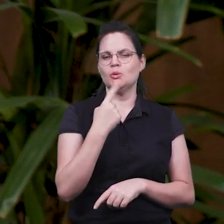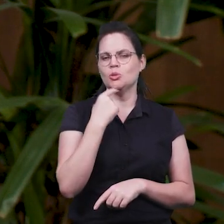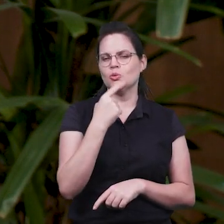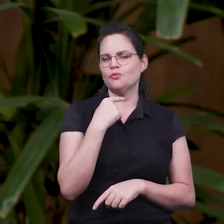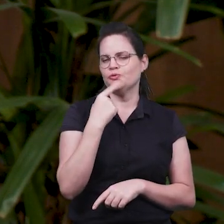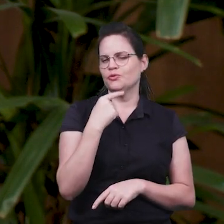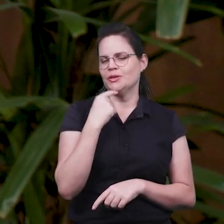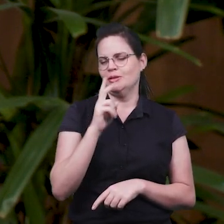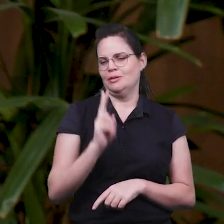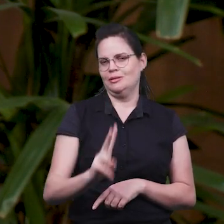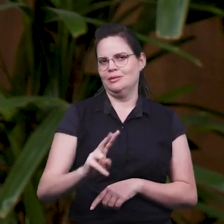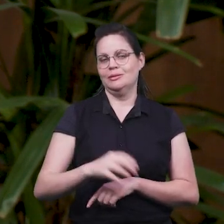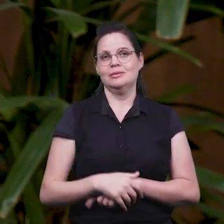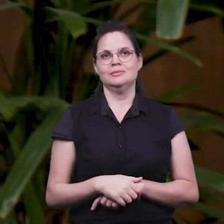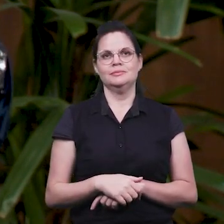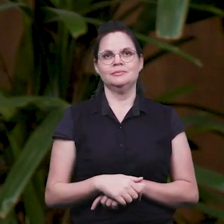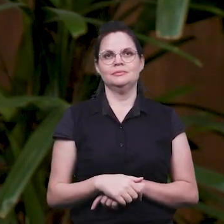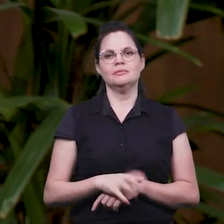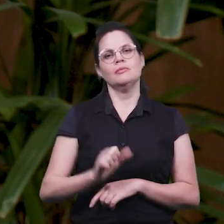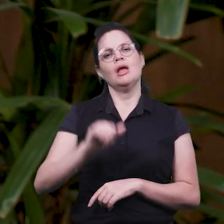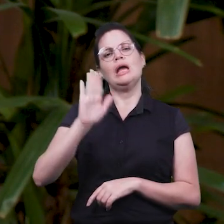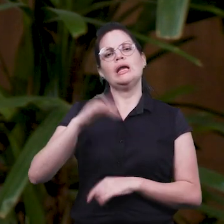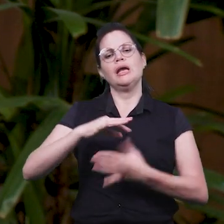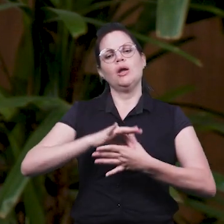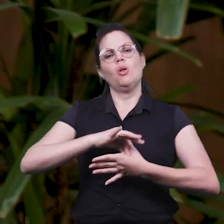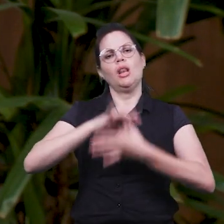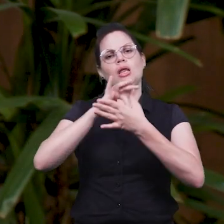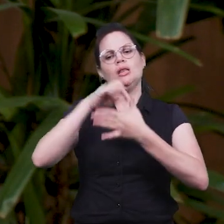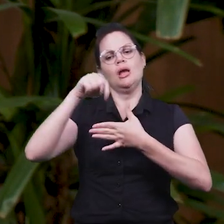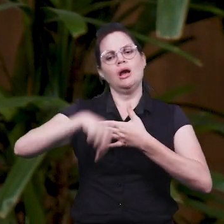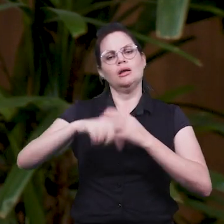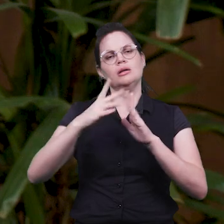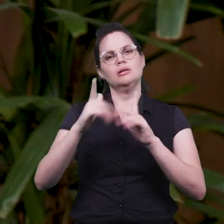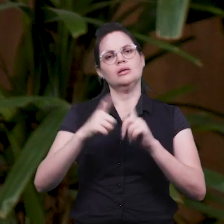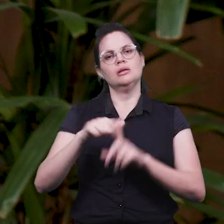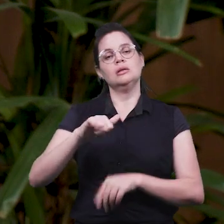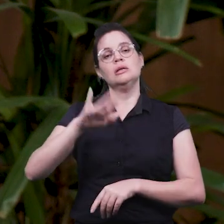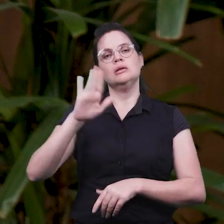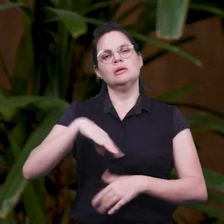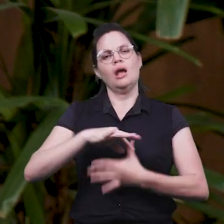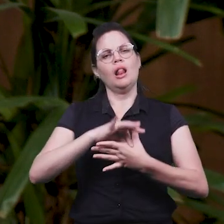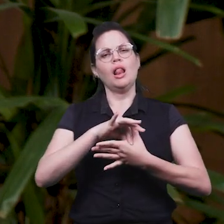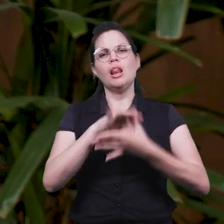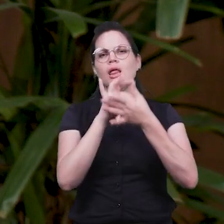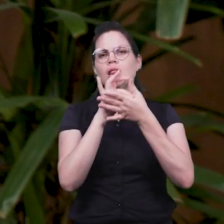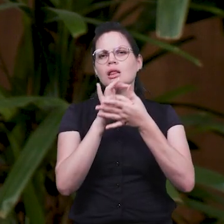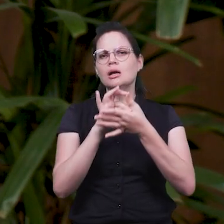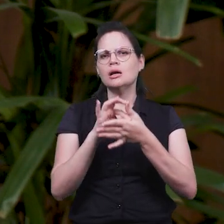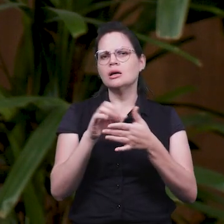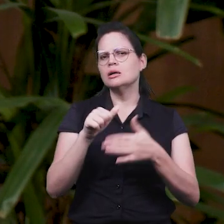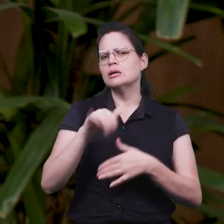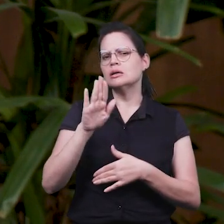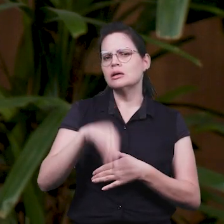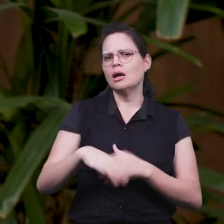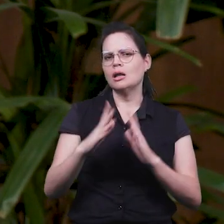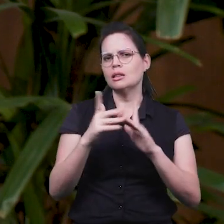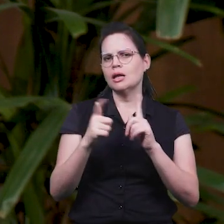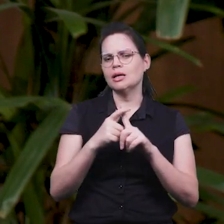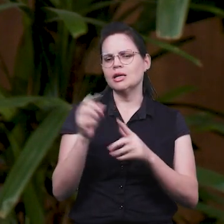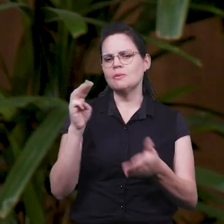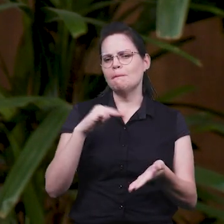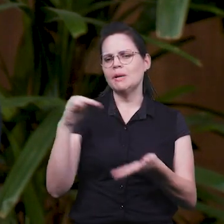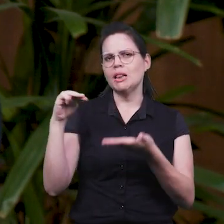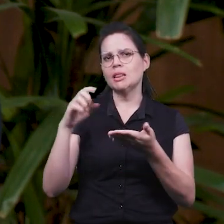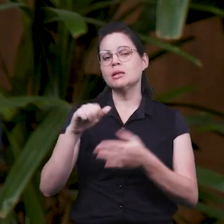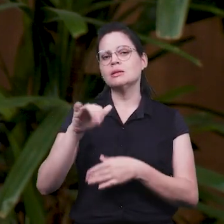Carlos, acerca de quem é o líder da igreja? Quem é que lidera a igreja cristã